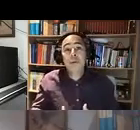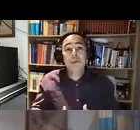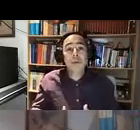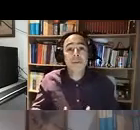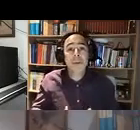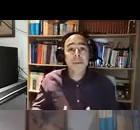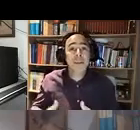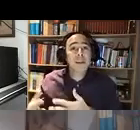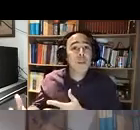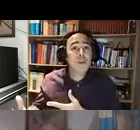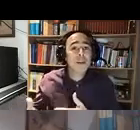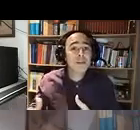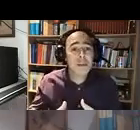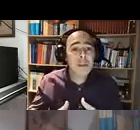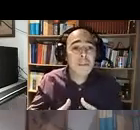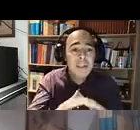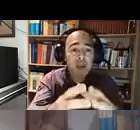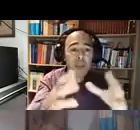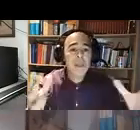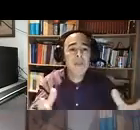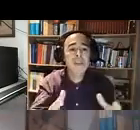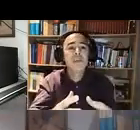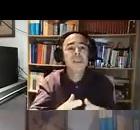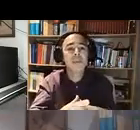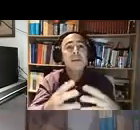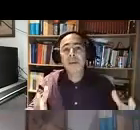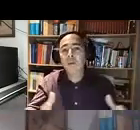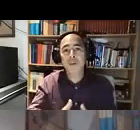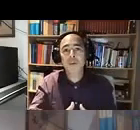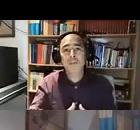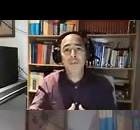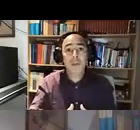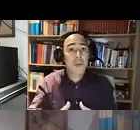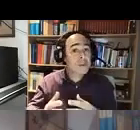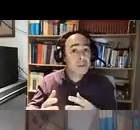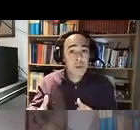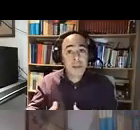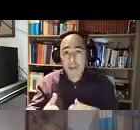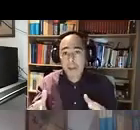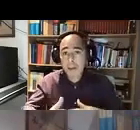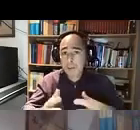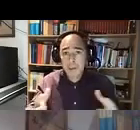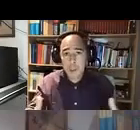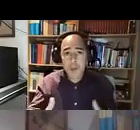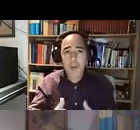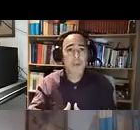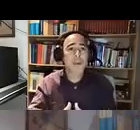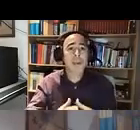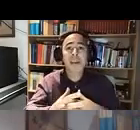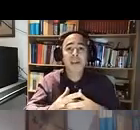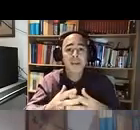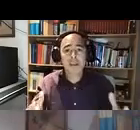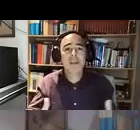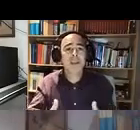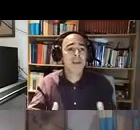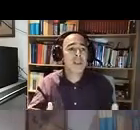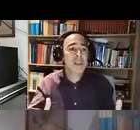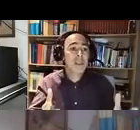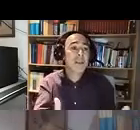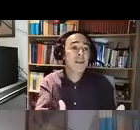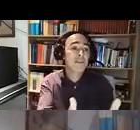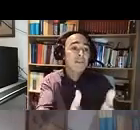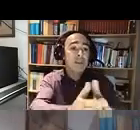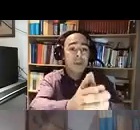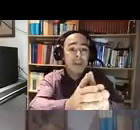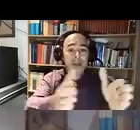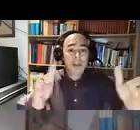e vai fazer o teu bom gente faz que é recomendado para passar remédio age no presente Assim pessoas 250 500 a 5.000 de importa é que nós fizemos